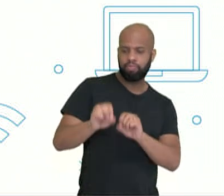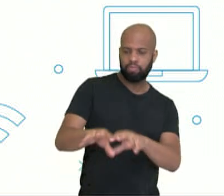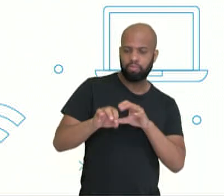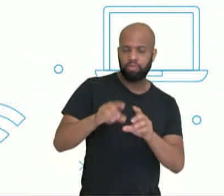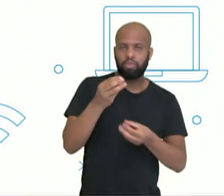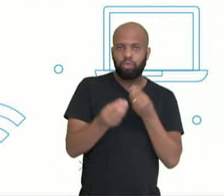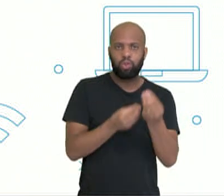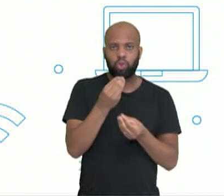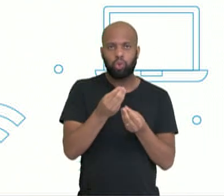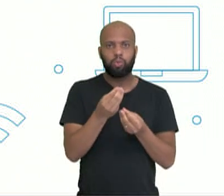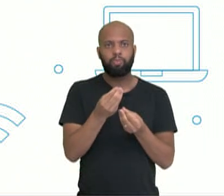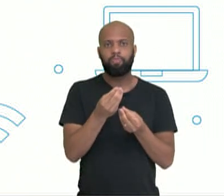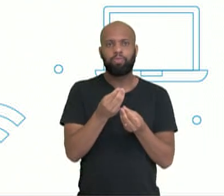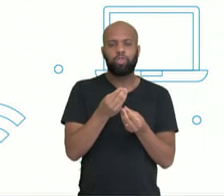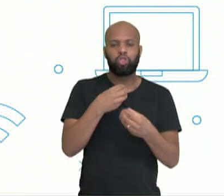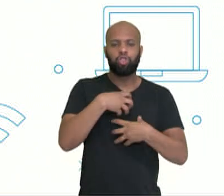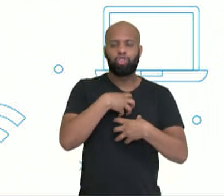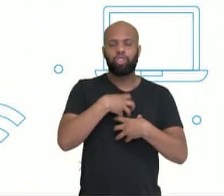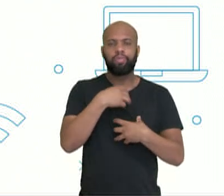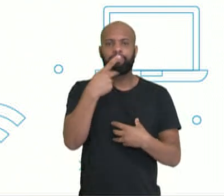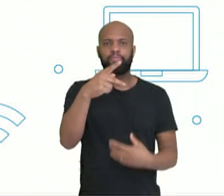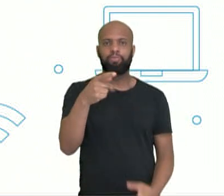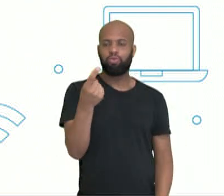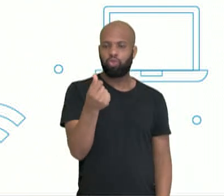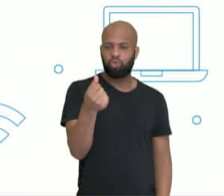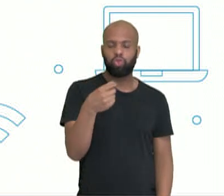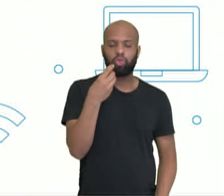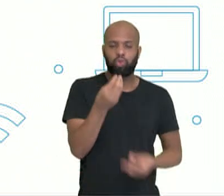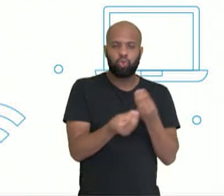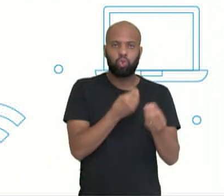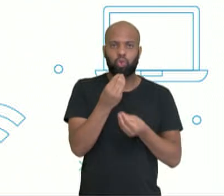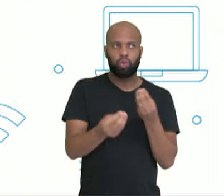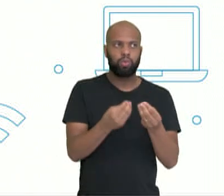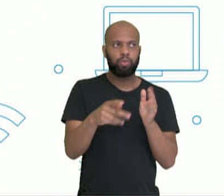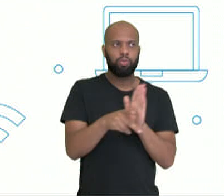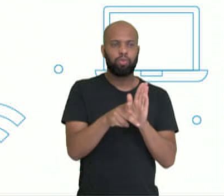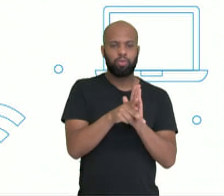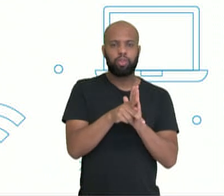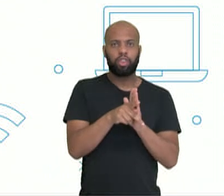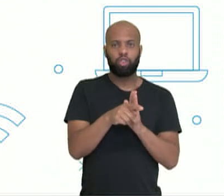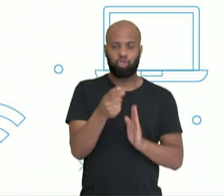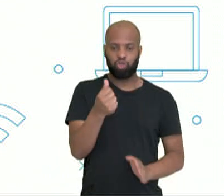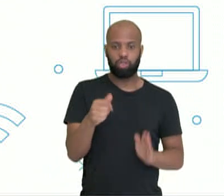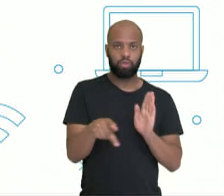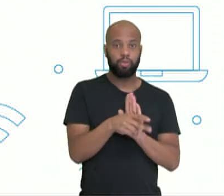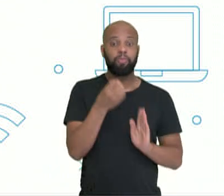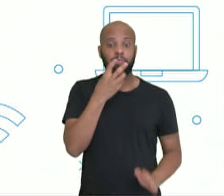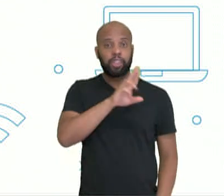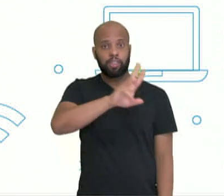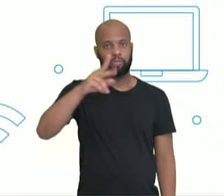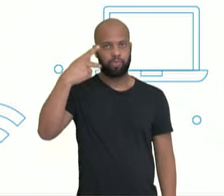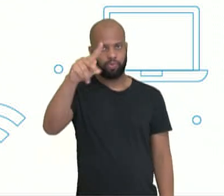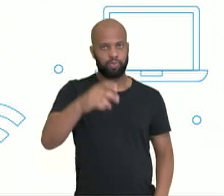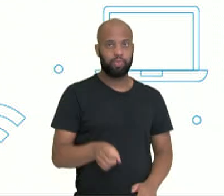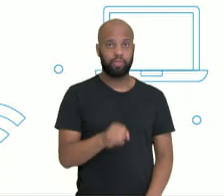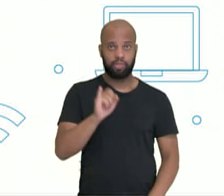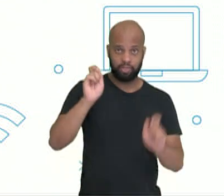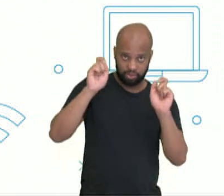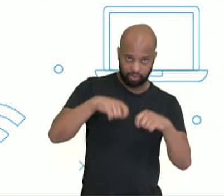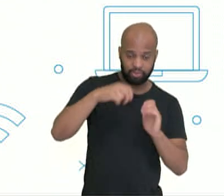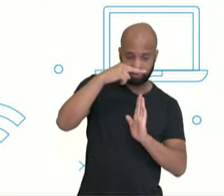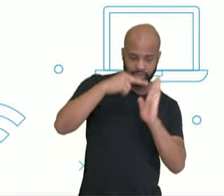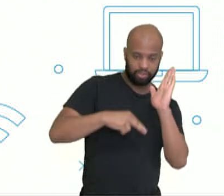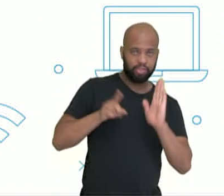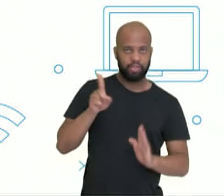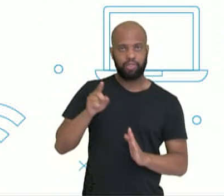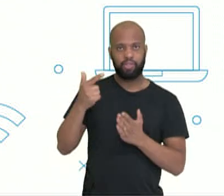o seu dinheiro de forma que faça esse dinheiro trabalhar para você, ok? Então, se possível, leiam